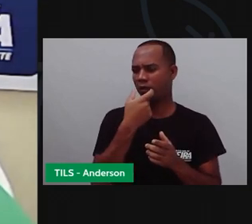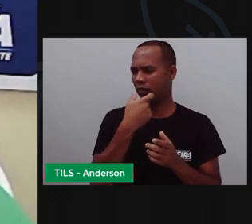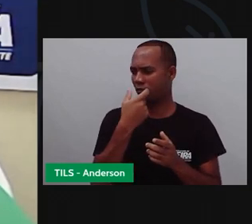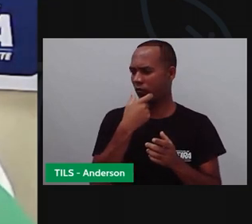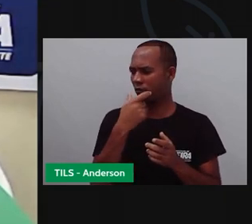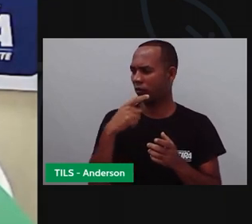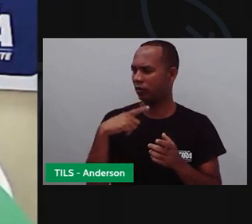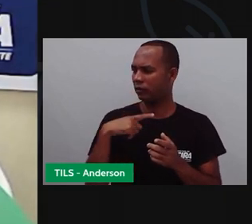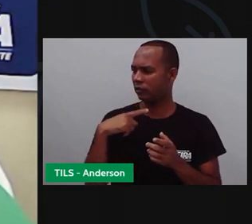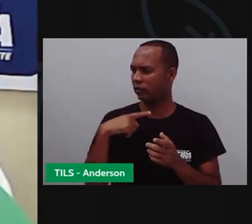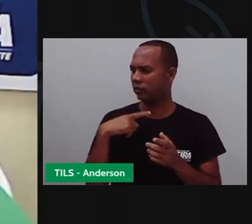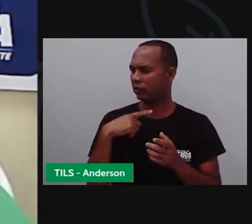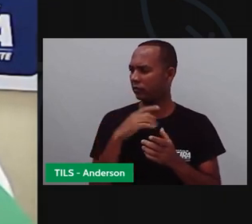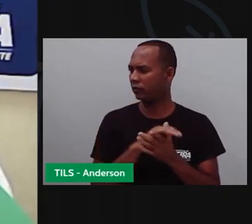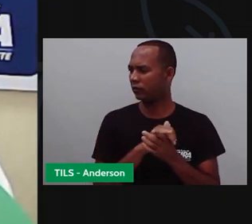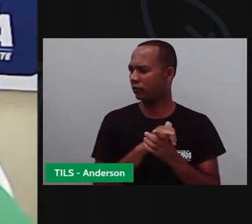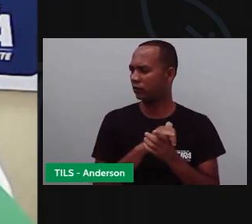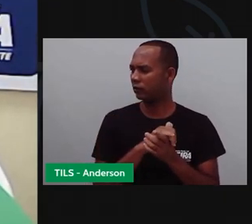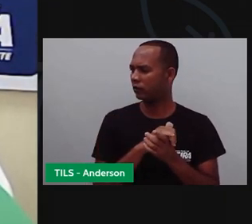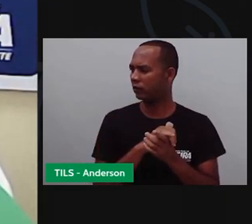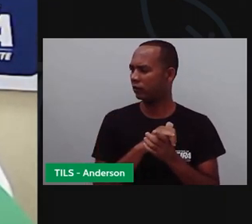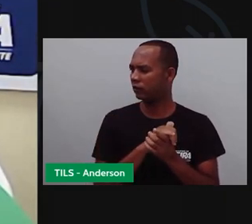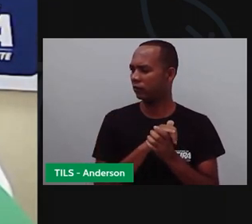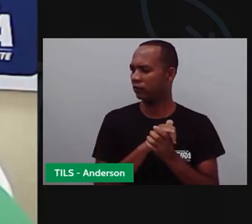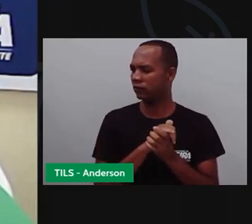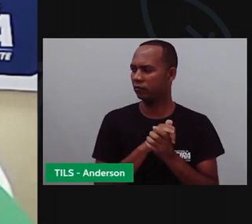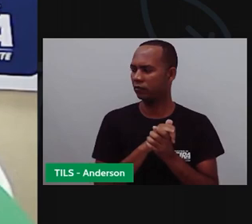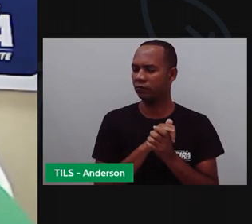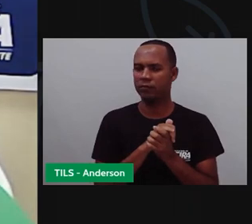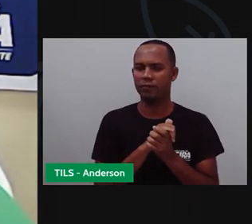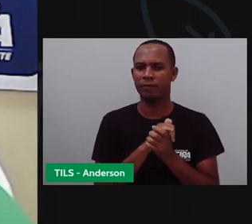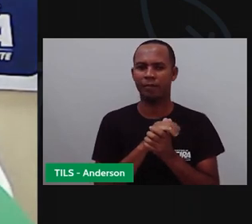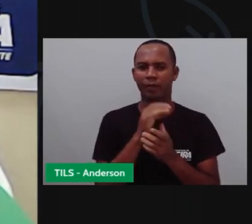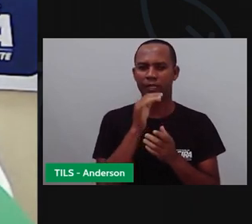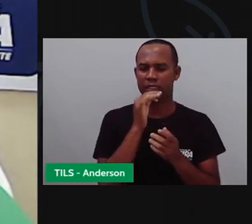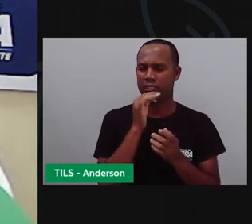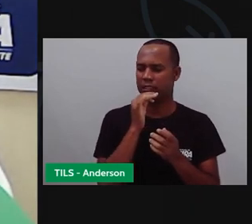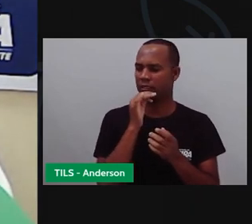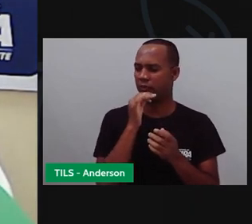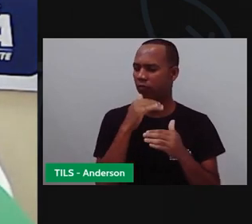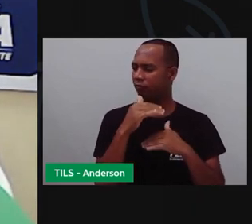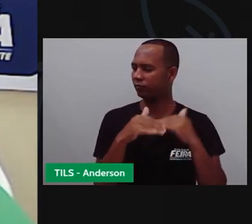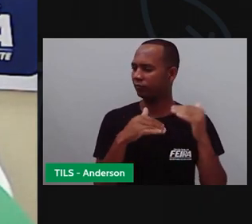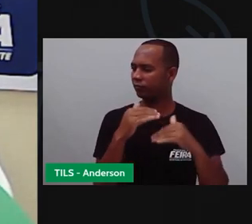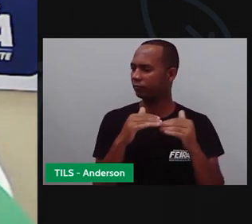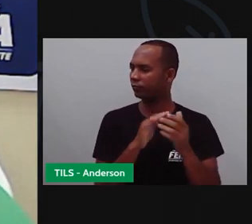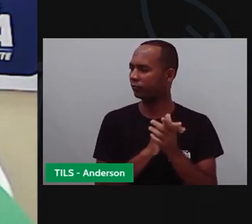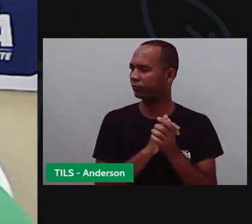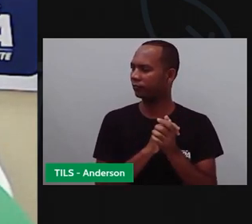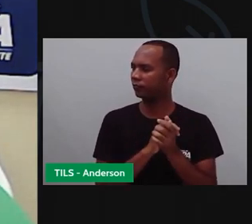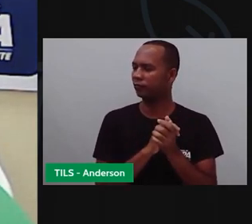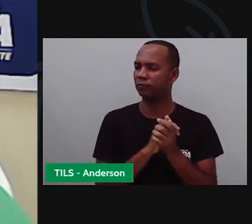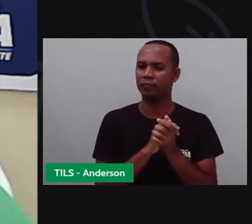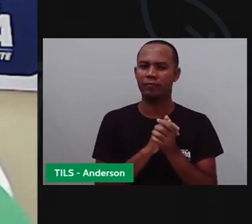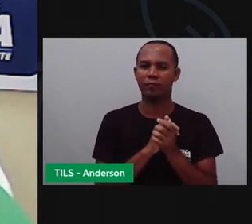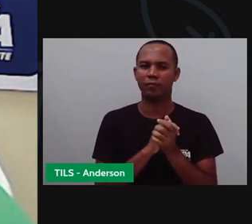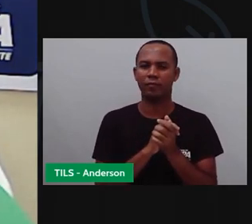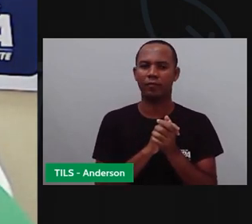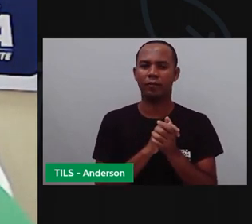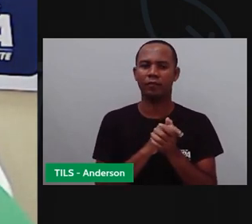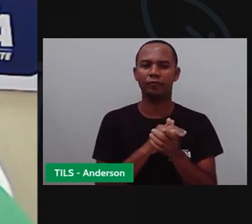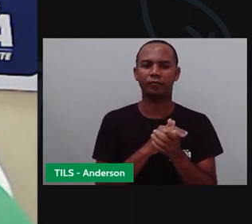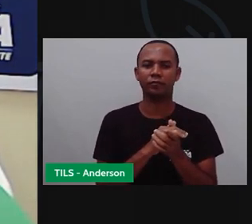Tem biscoito aí não né e pronto vamos deixar isso aqui que eu estou lembrando de Março a gente vai acrescentando uma parte